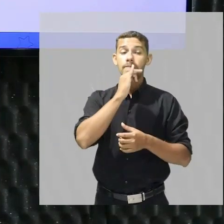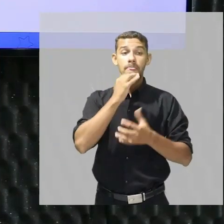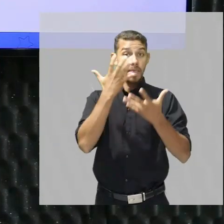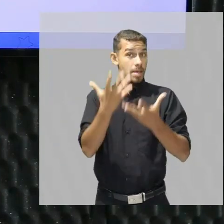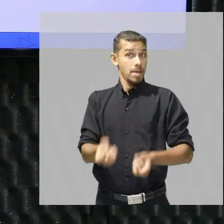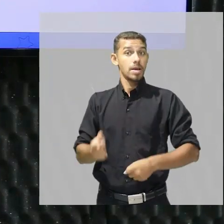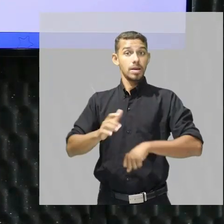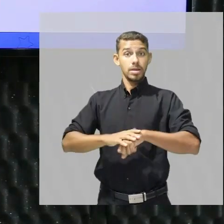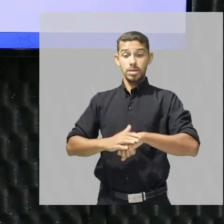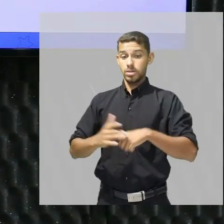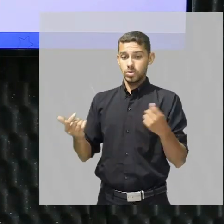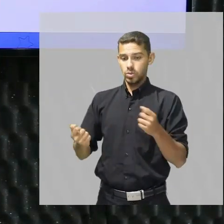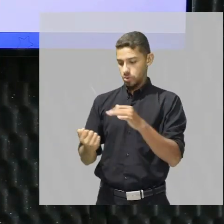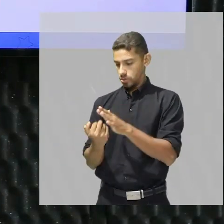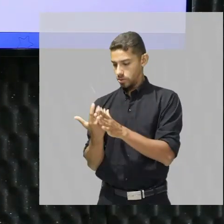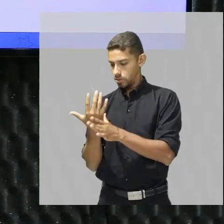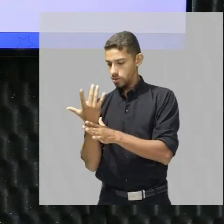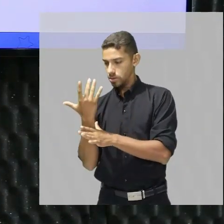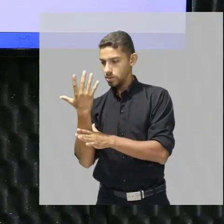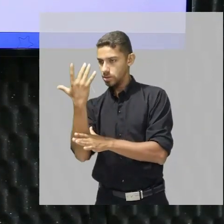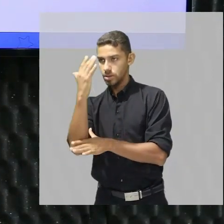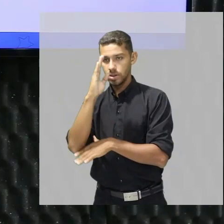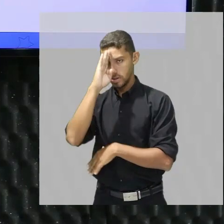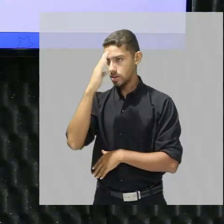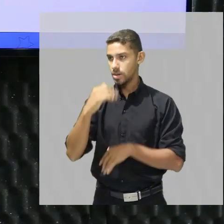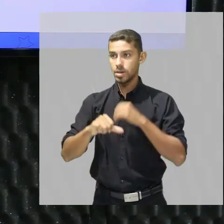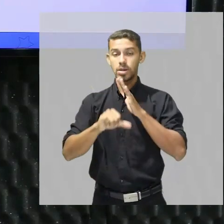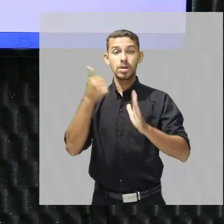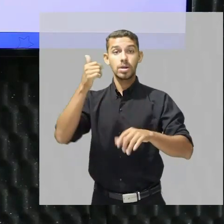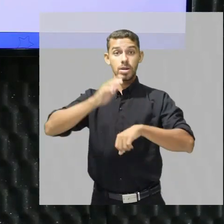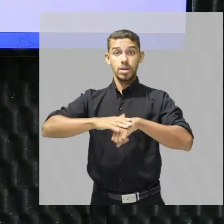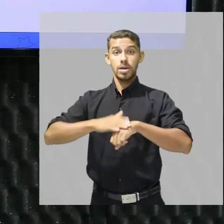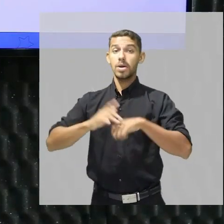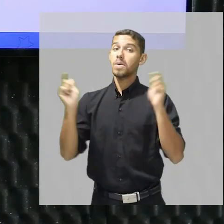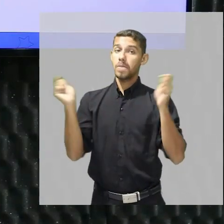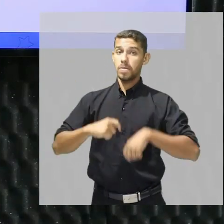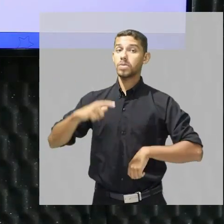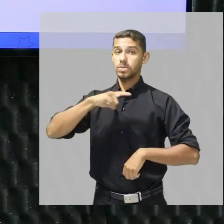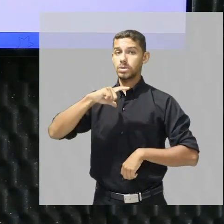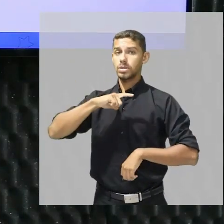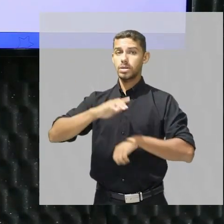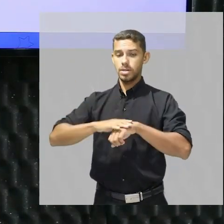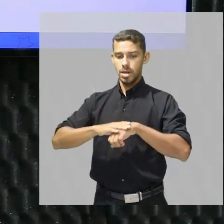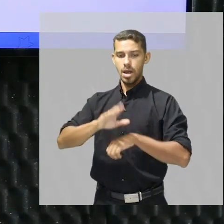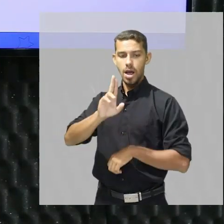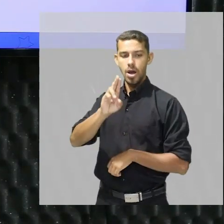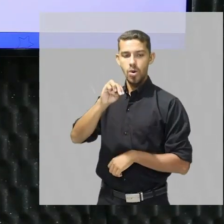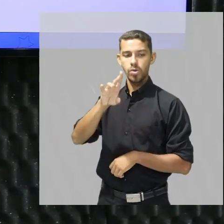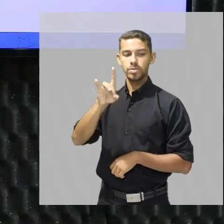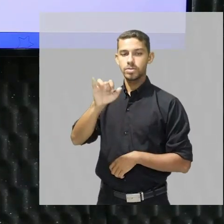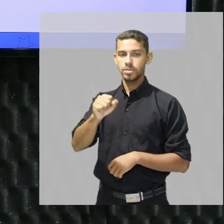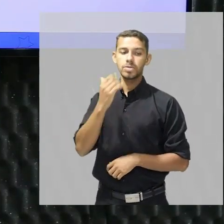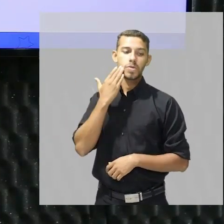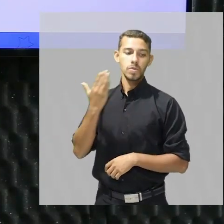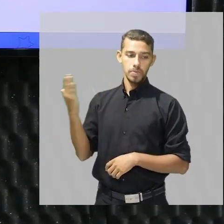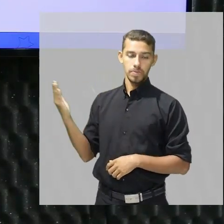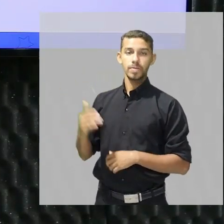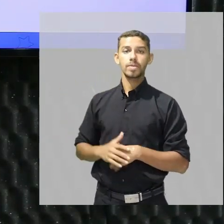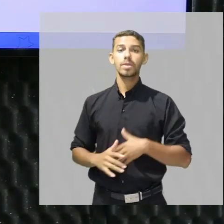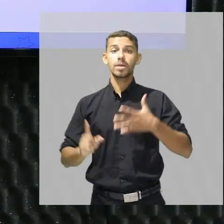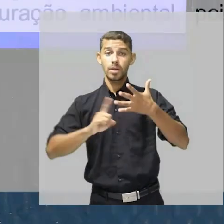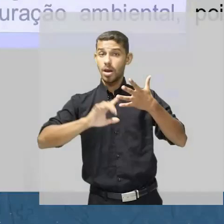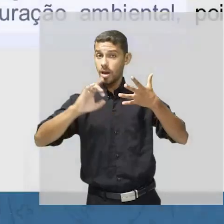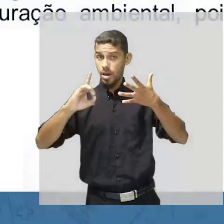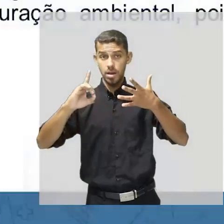receber essas espécies pioneiras, elas vão promover essa estabilização da umidade do ambiente, tá?